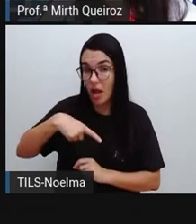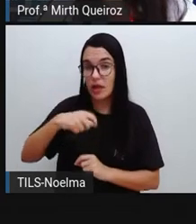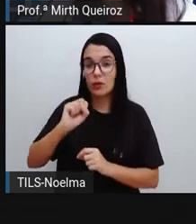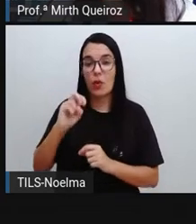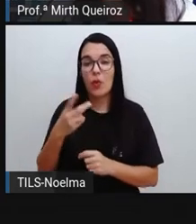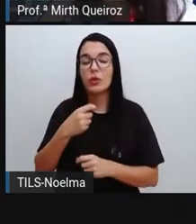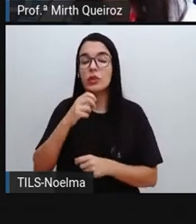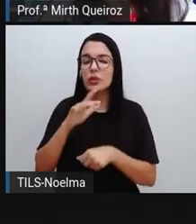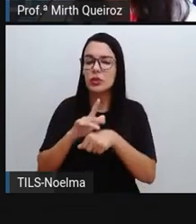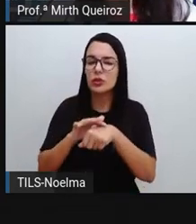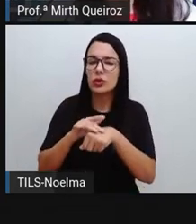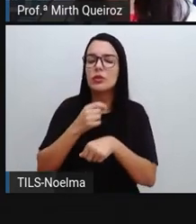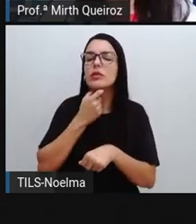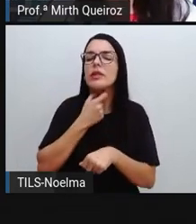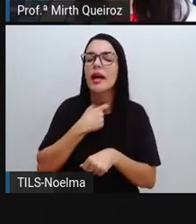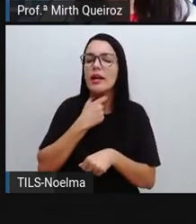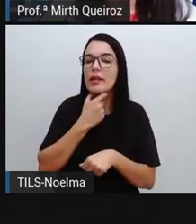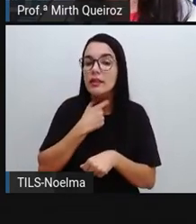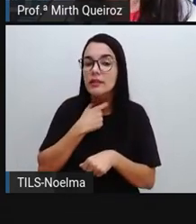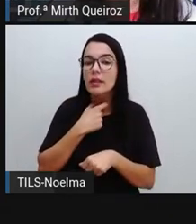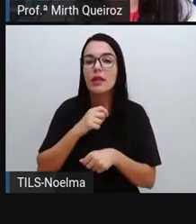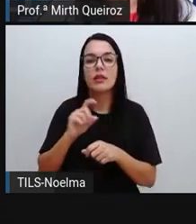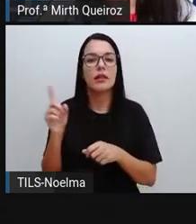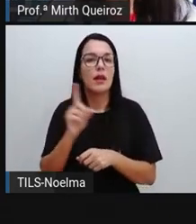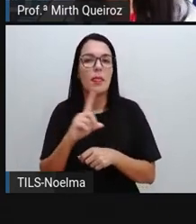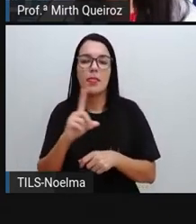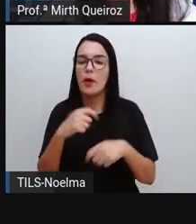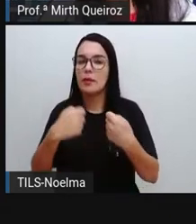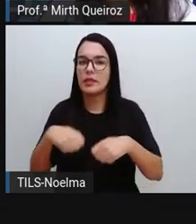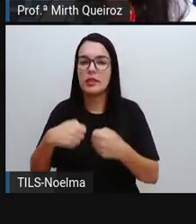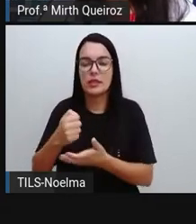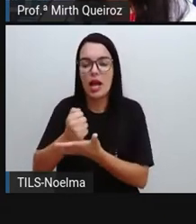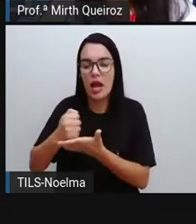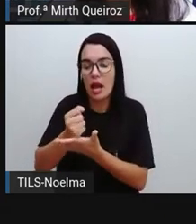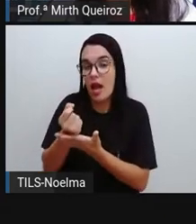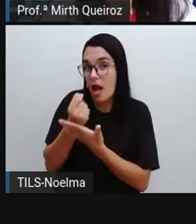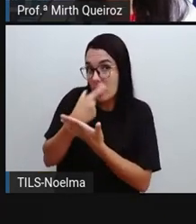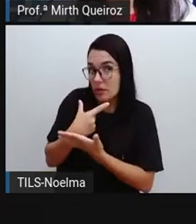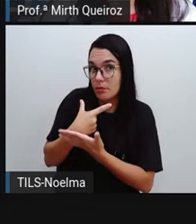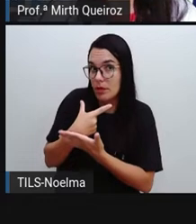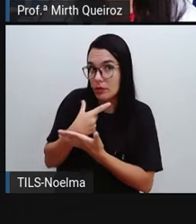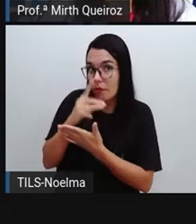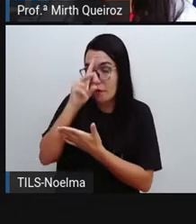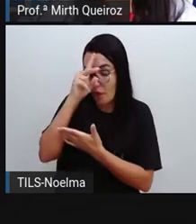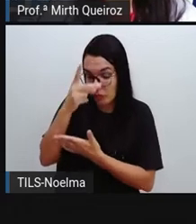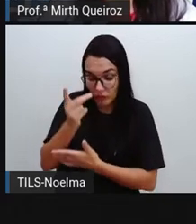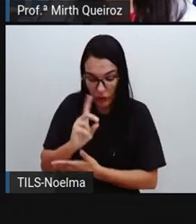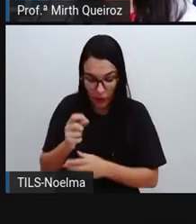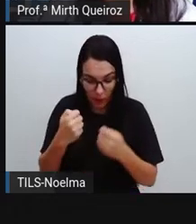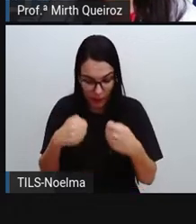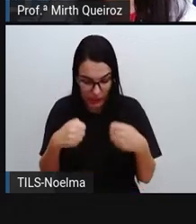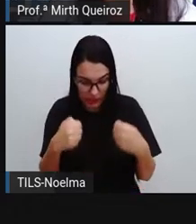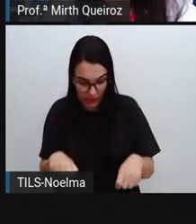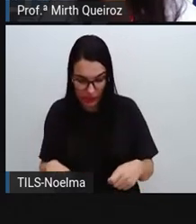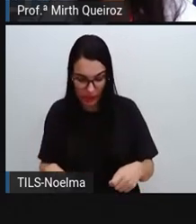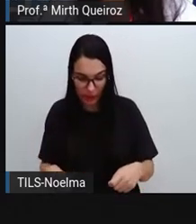comum, gripe, dor de garganta, a gente não utiliza antibiótico. Antibióticos geralmente